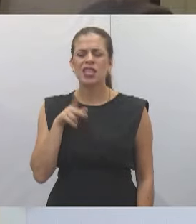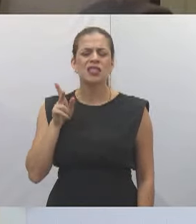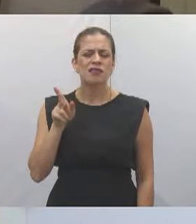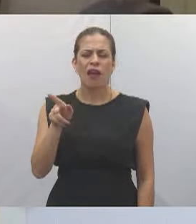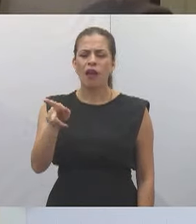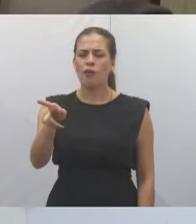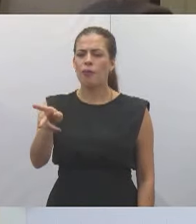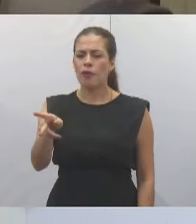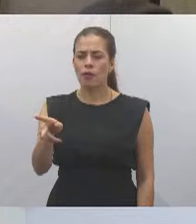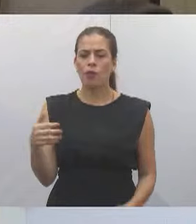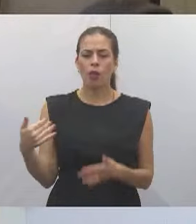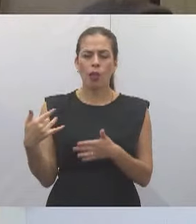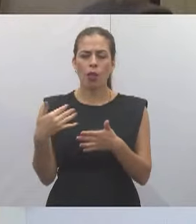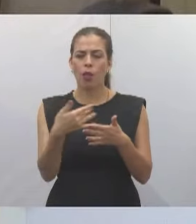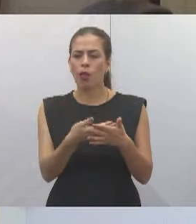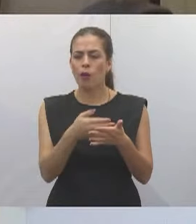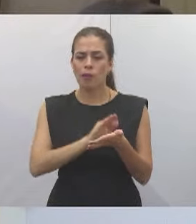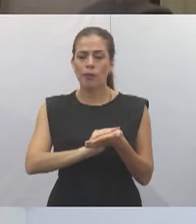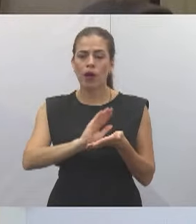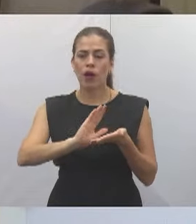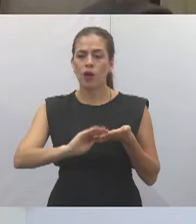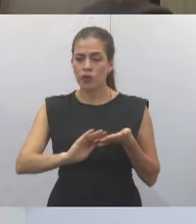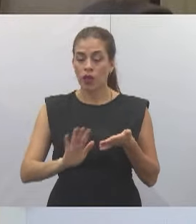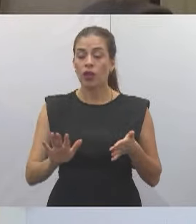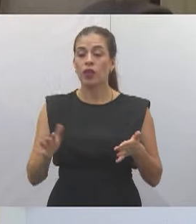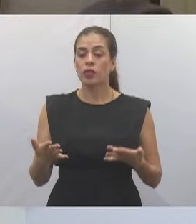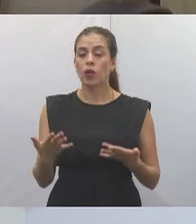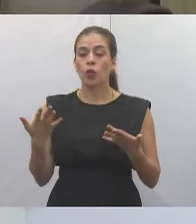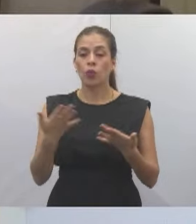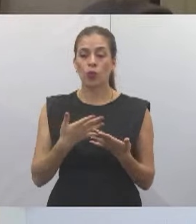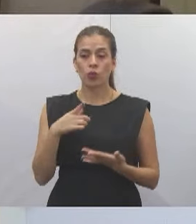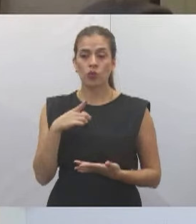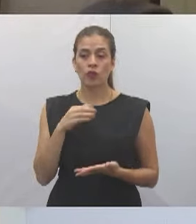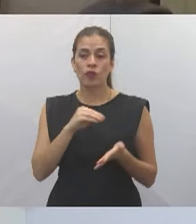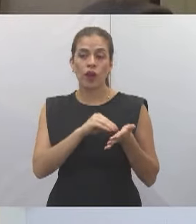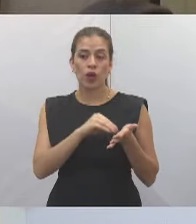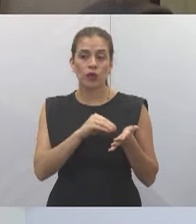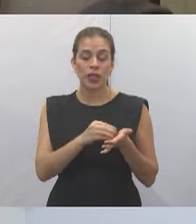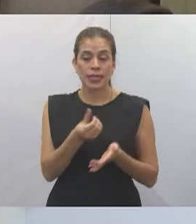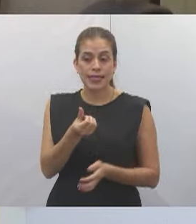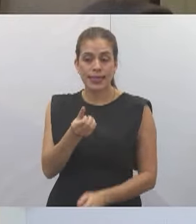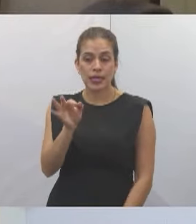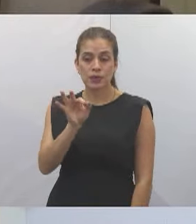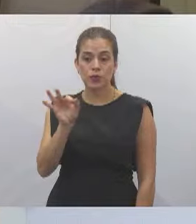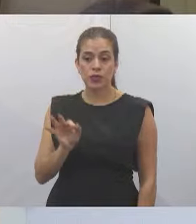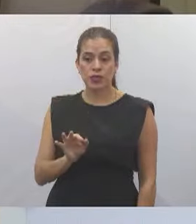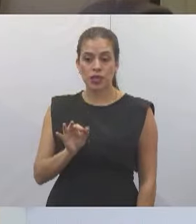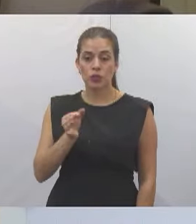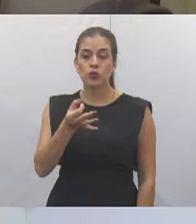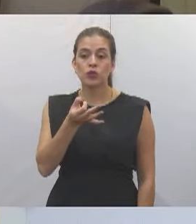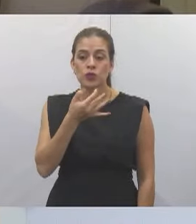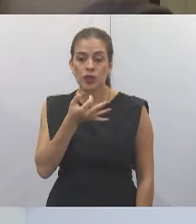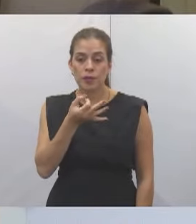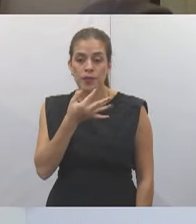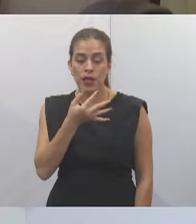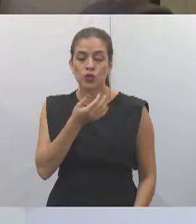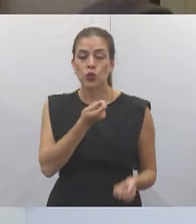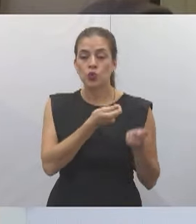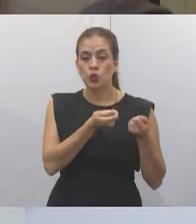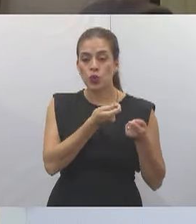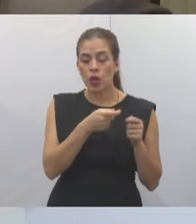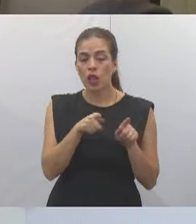sempre vem nas pautas, né? Hoje a gente está com falta de 6% de medicamentos entre os controlados e